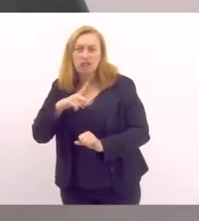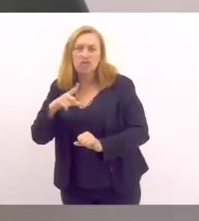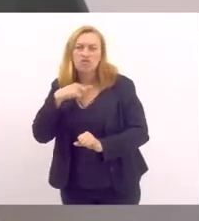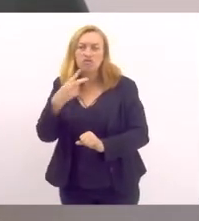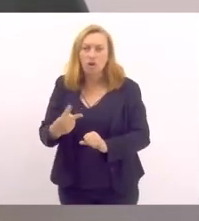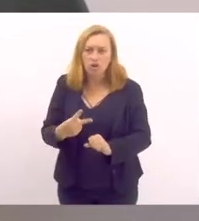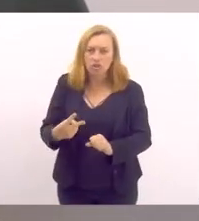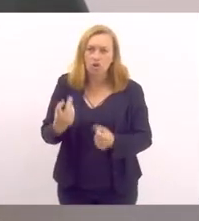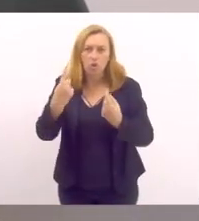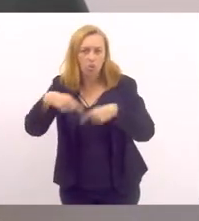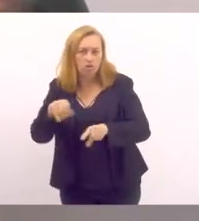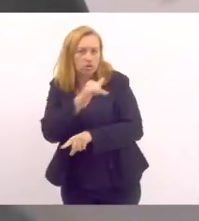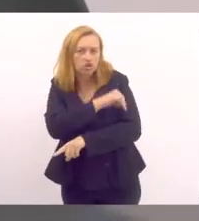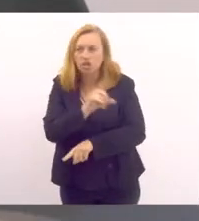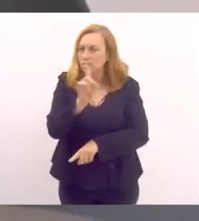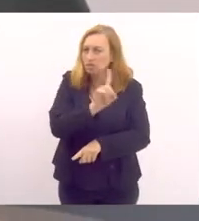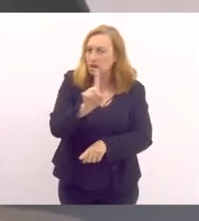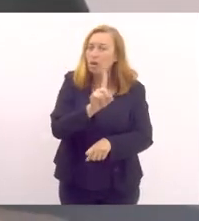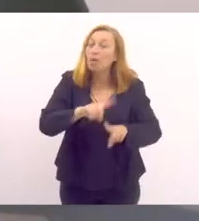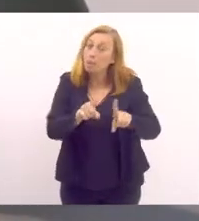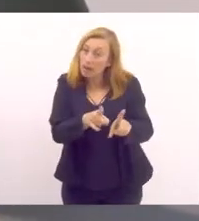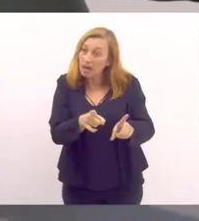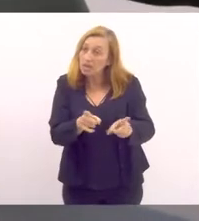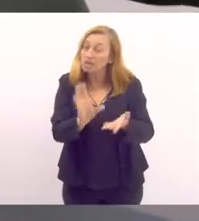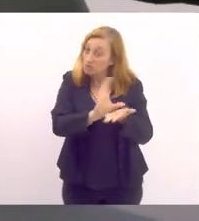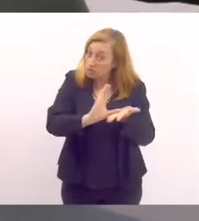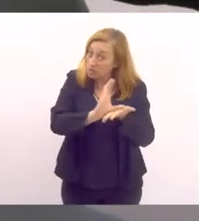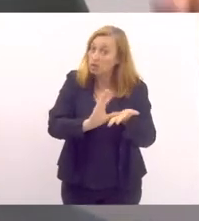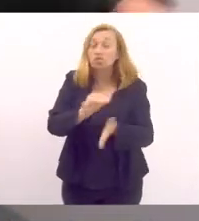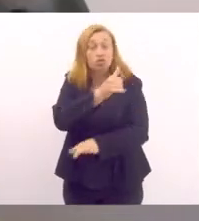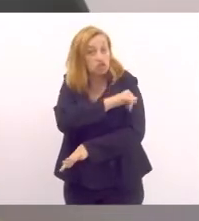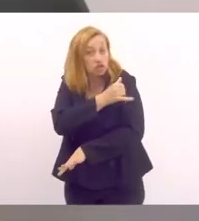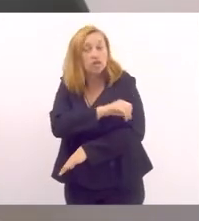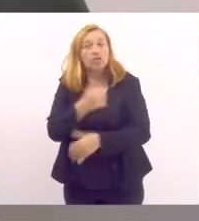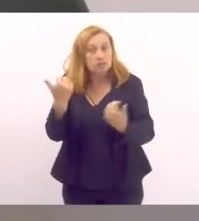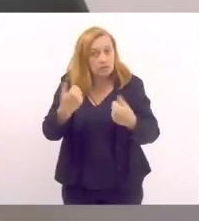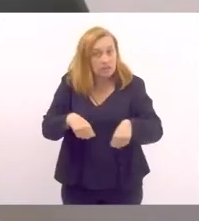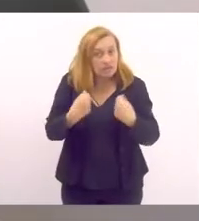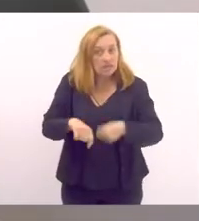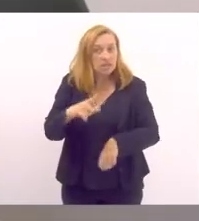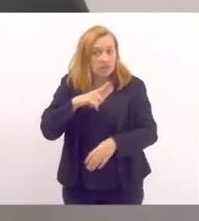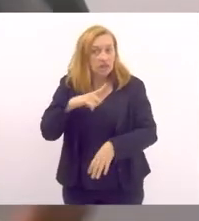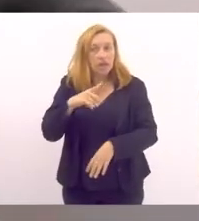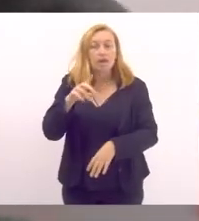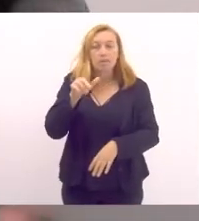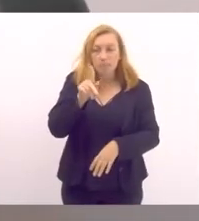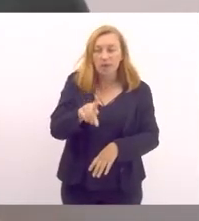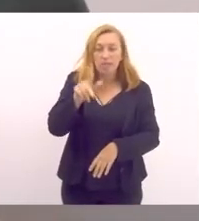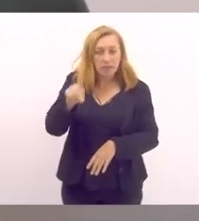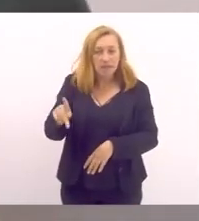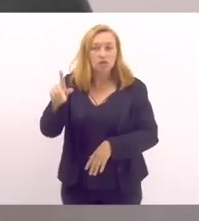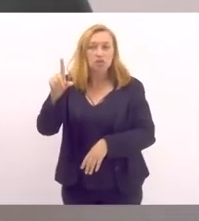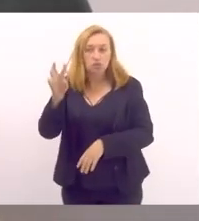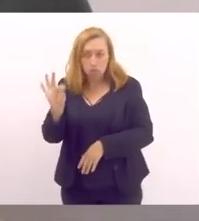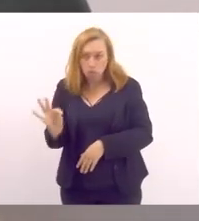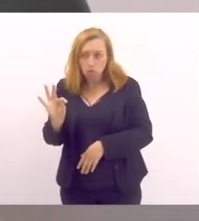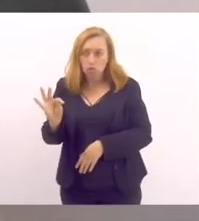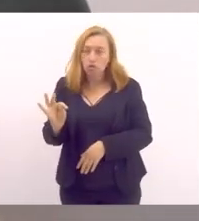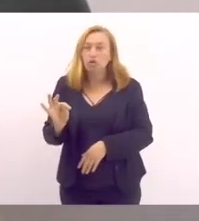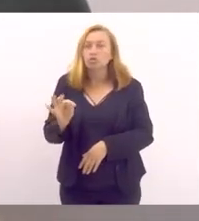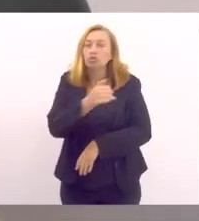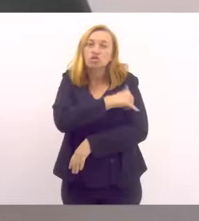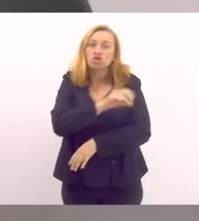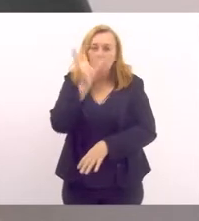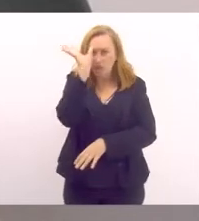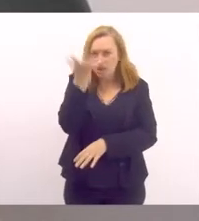de Janeiro ou o Conselho, mas o Rio de Janeiro tem que ter o Conselho do Rio de Janeiro. É muito bacana ver o Bebetu, mas o Bebetu do Rio de Janeiro não resolve meu problema em Friburgo,